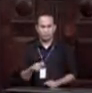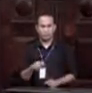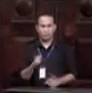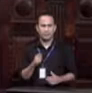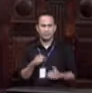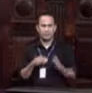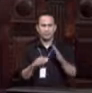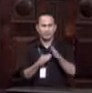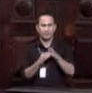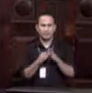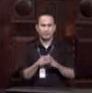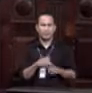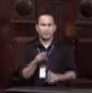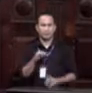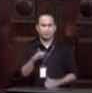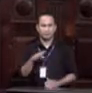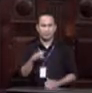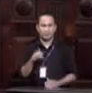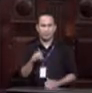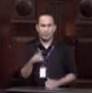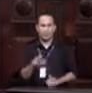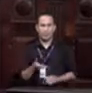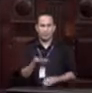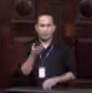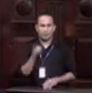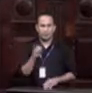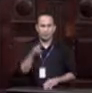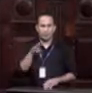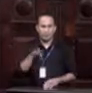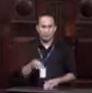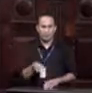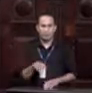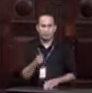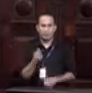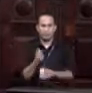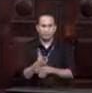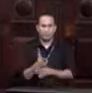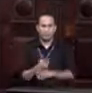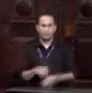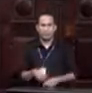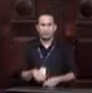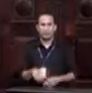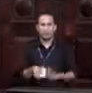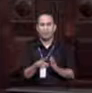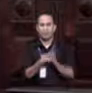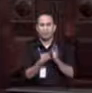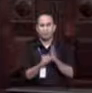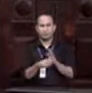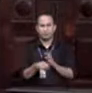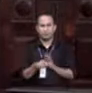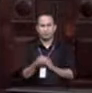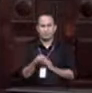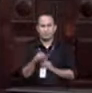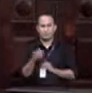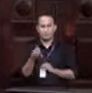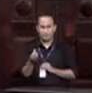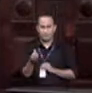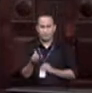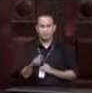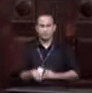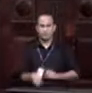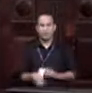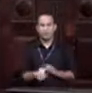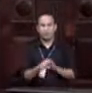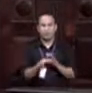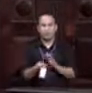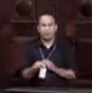fiscais, limites máximos ou mínimos de despesas. Artigo 6º. Esta lei terá vigência